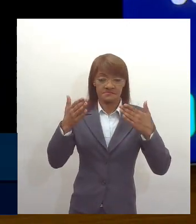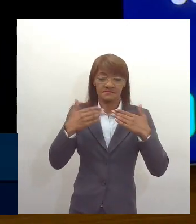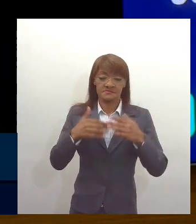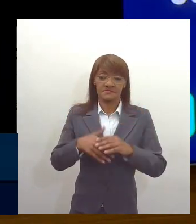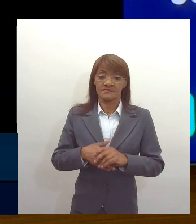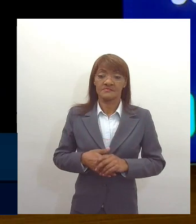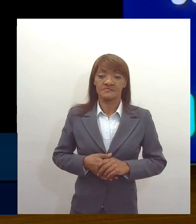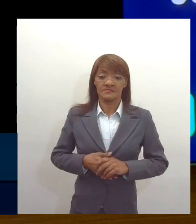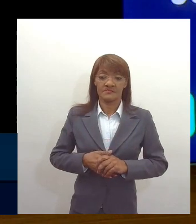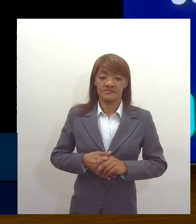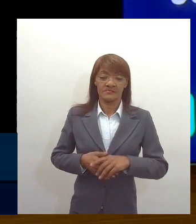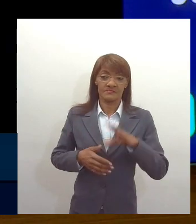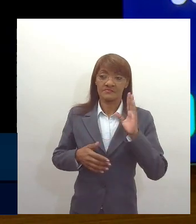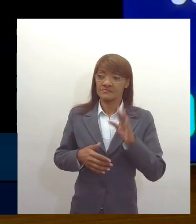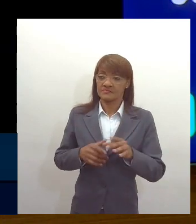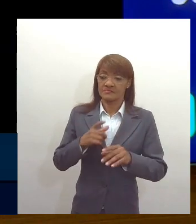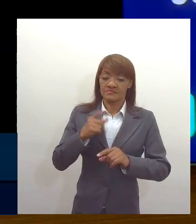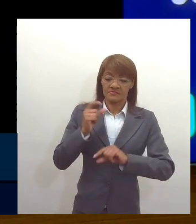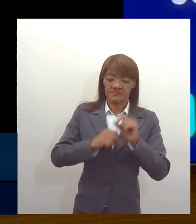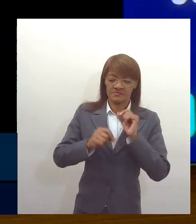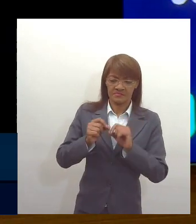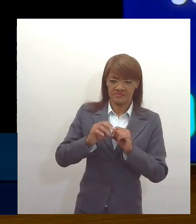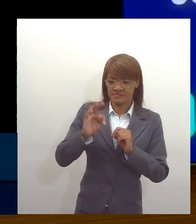está quebrando,